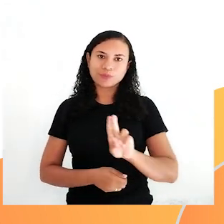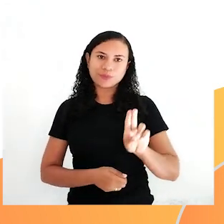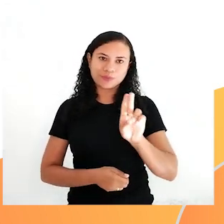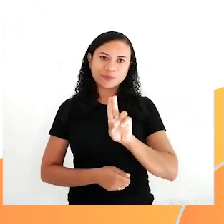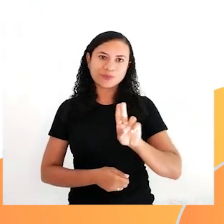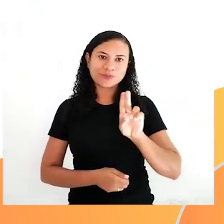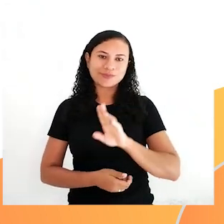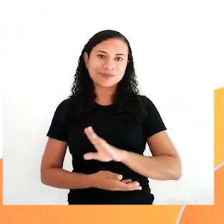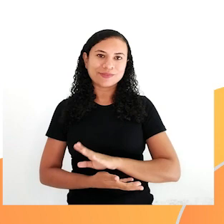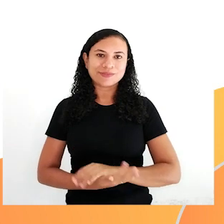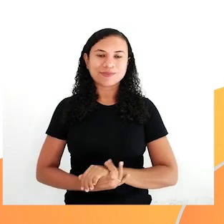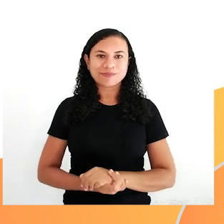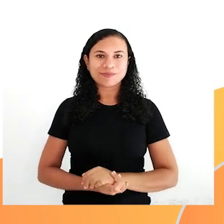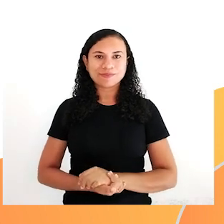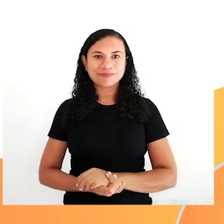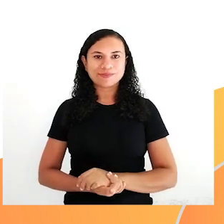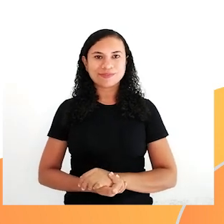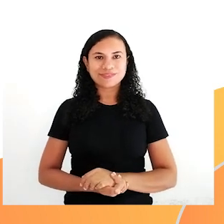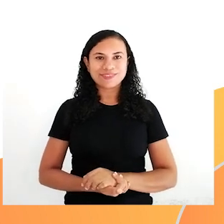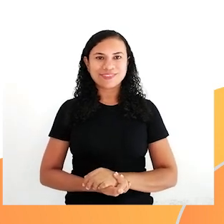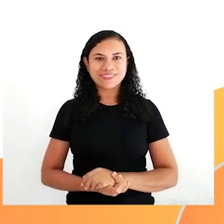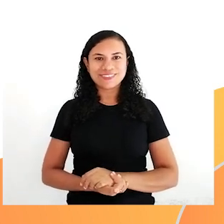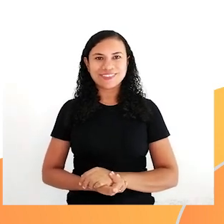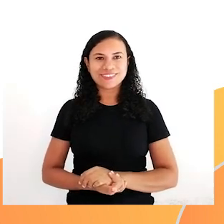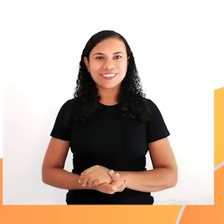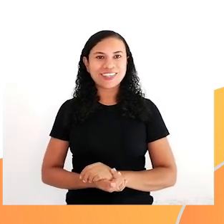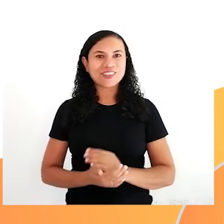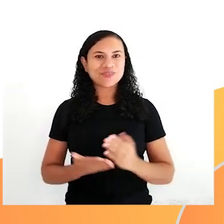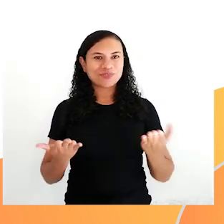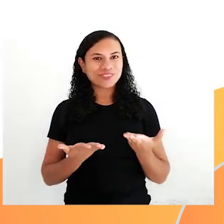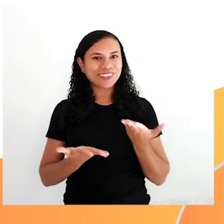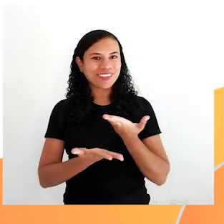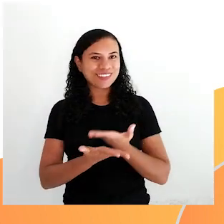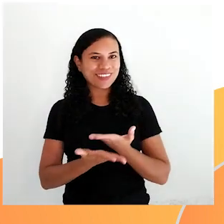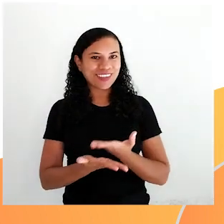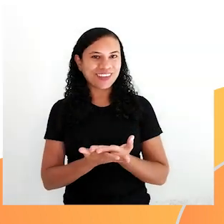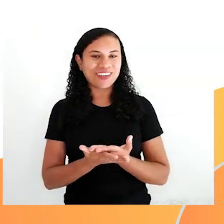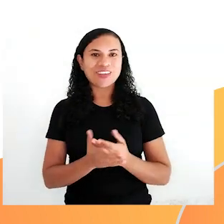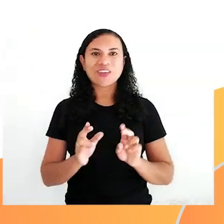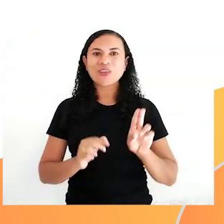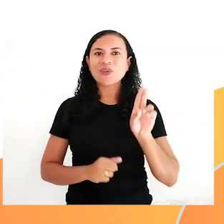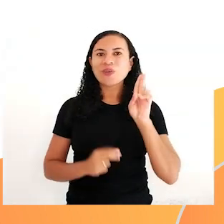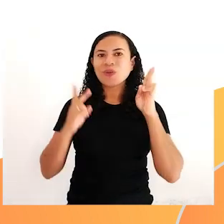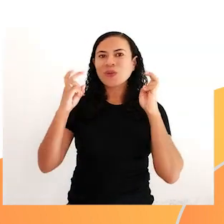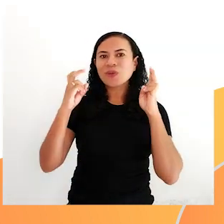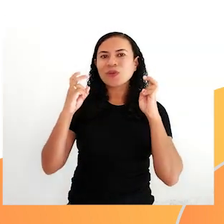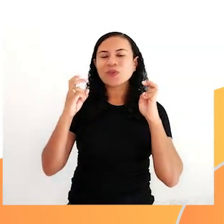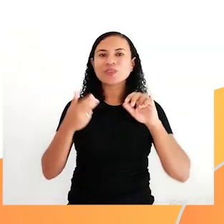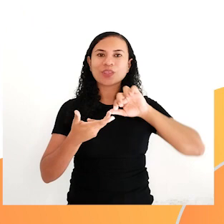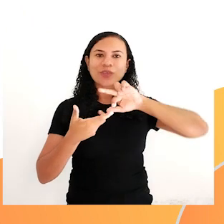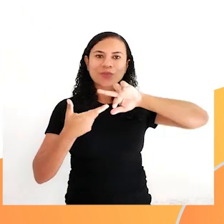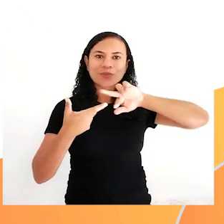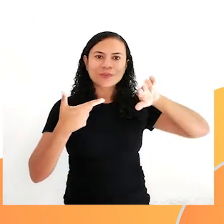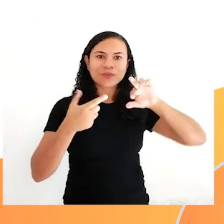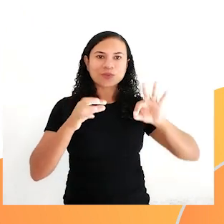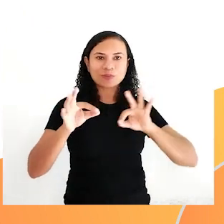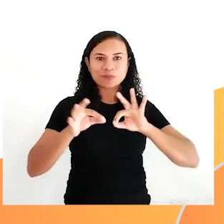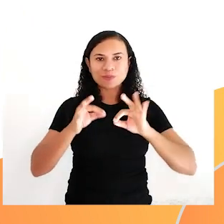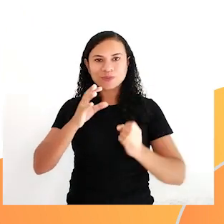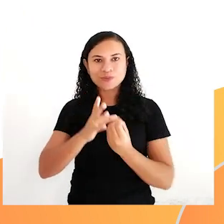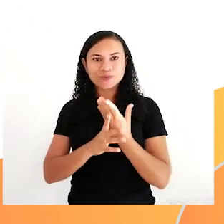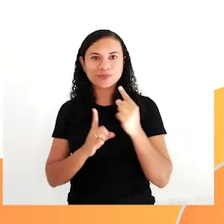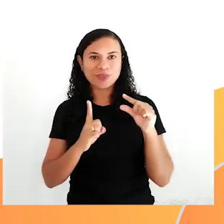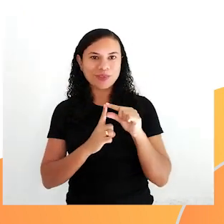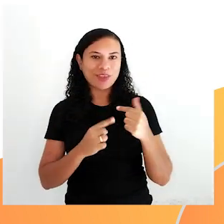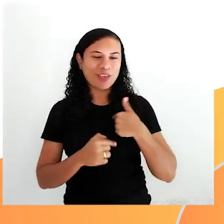simultaneamente prefixo e sufixo ao radical. Esta foi a nossa aula sobre os processos de formação